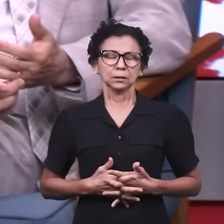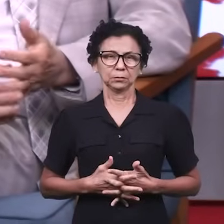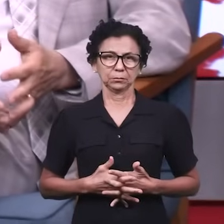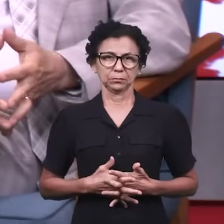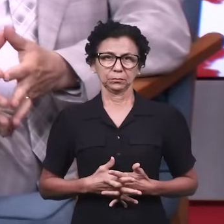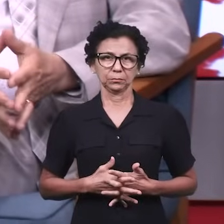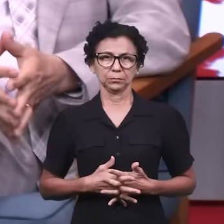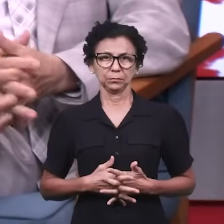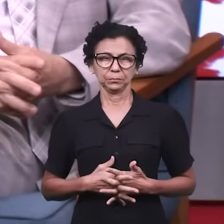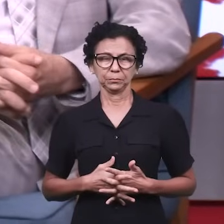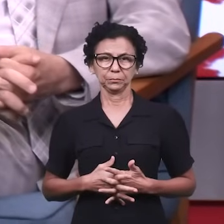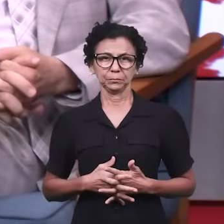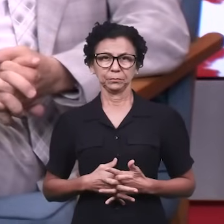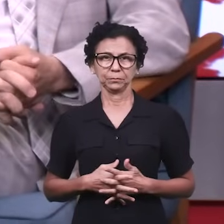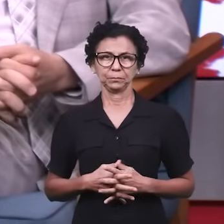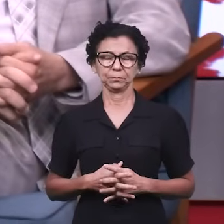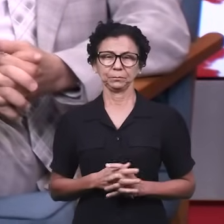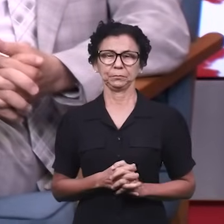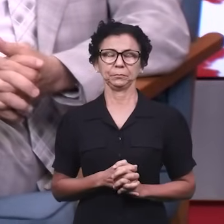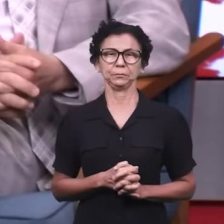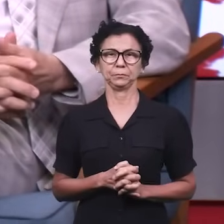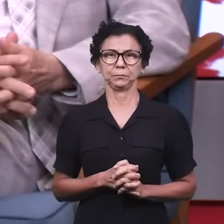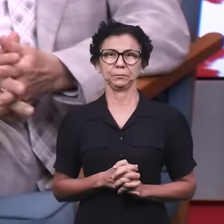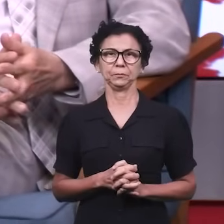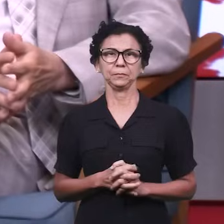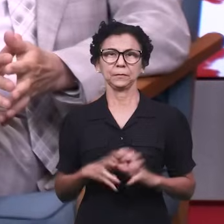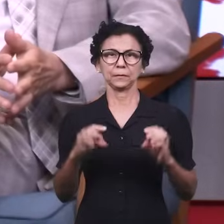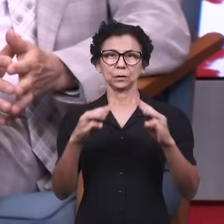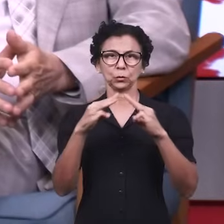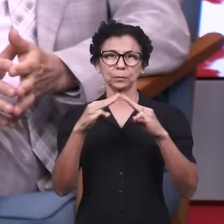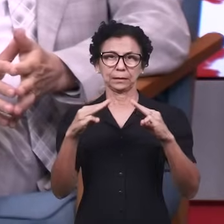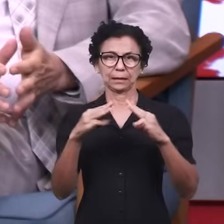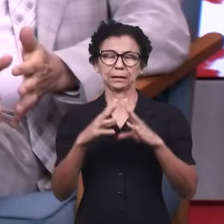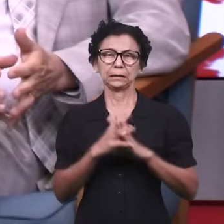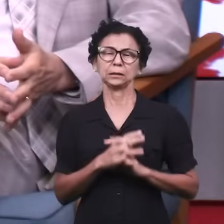pregado no Manaim um assunto chamado